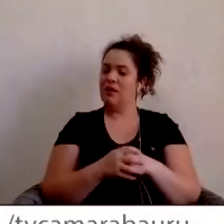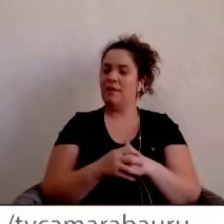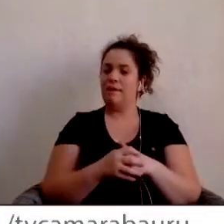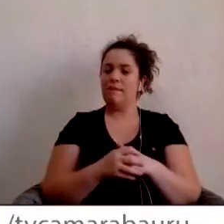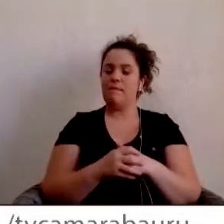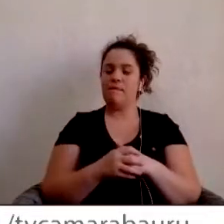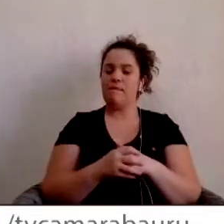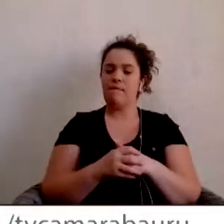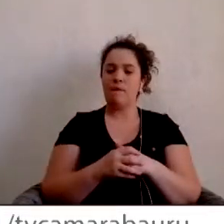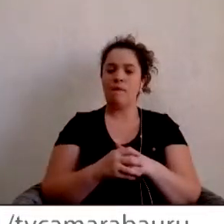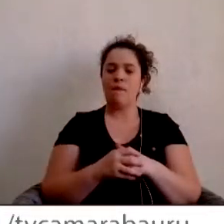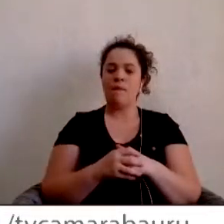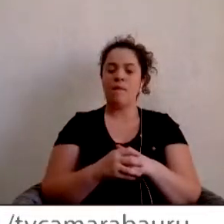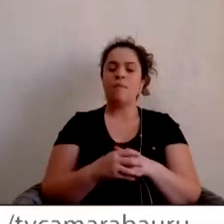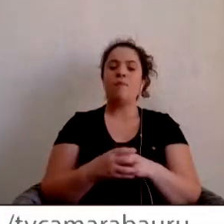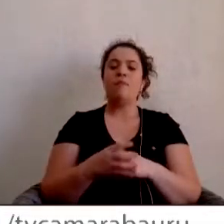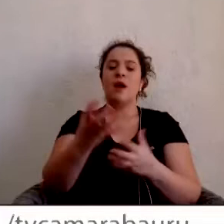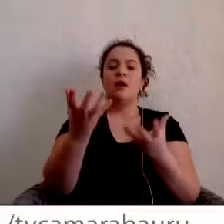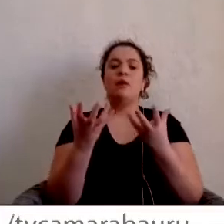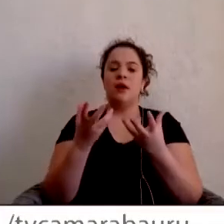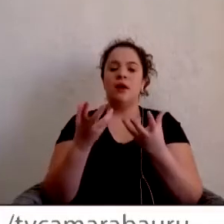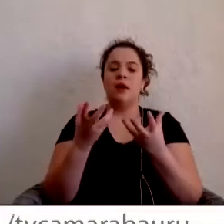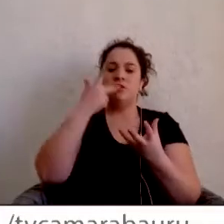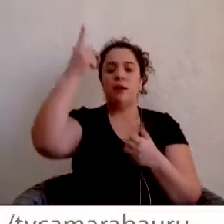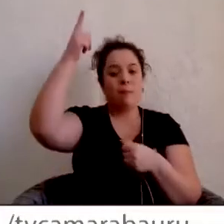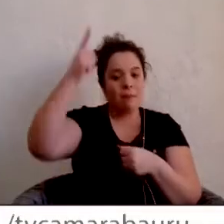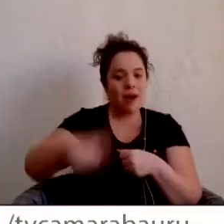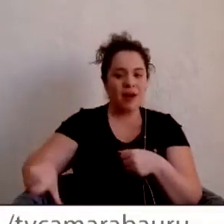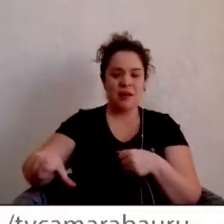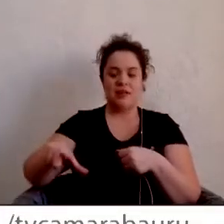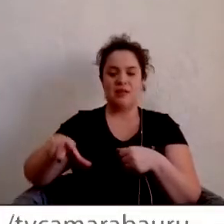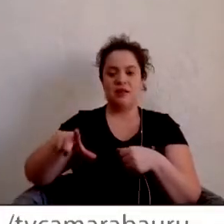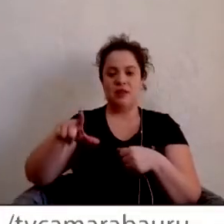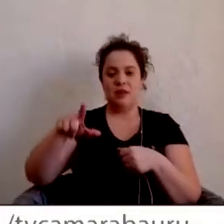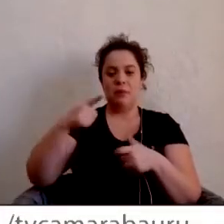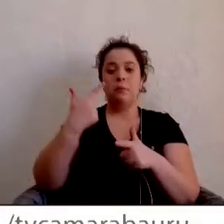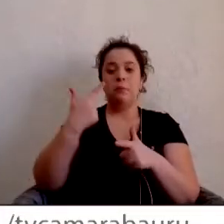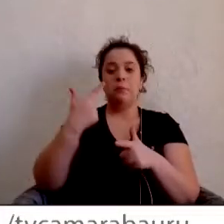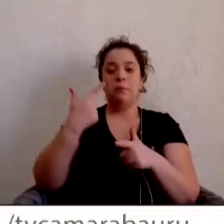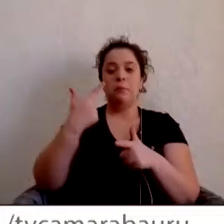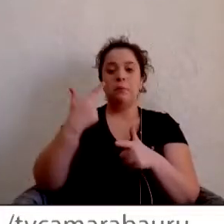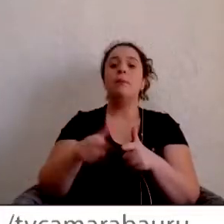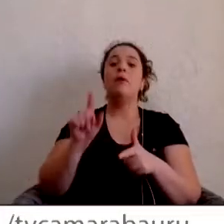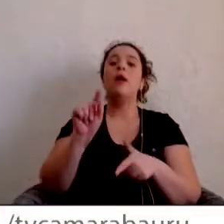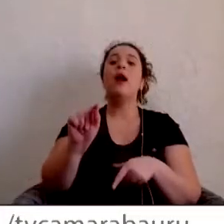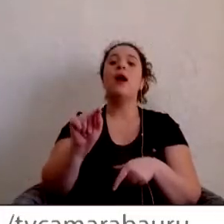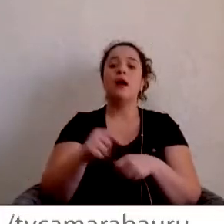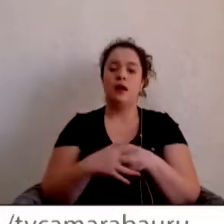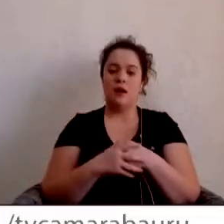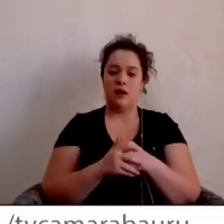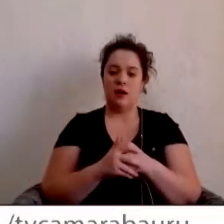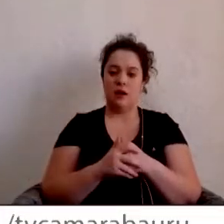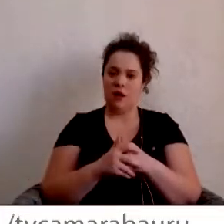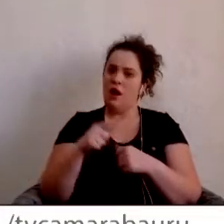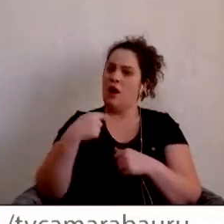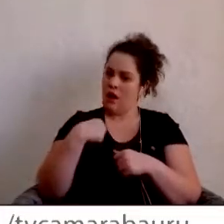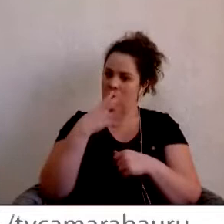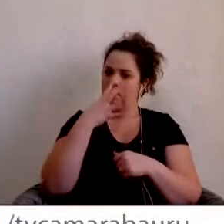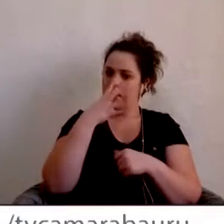falar de mais uma incoerência. Essa é uma, assim, que me chama bastante atenção, porque foi